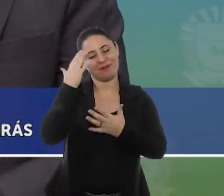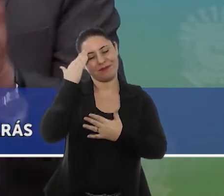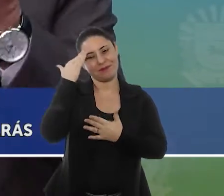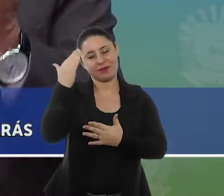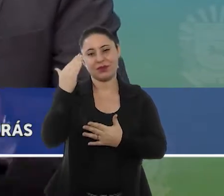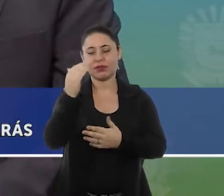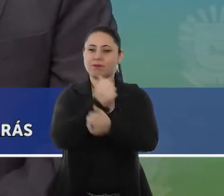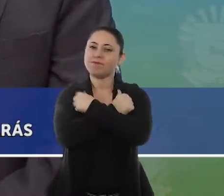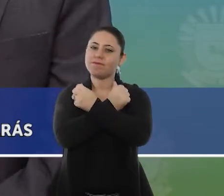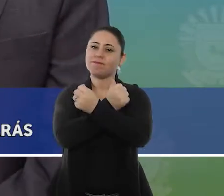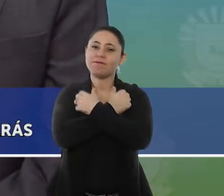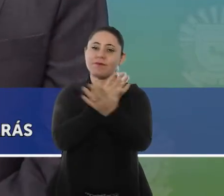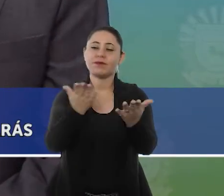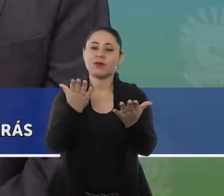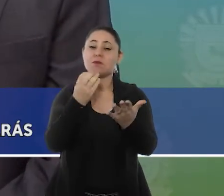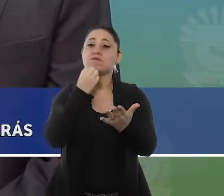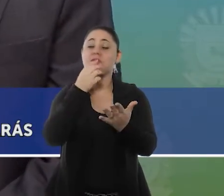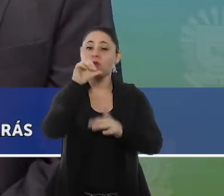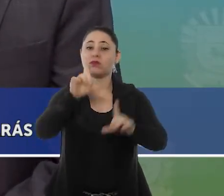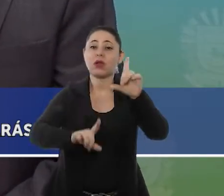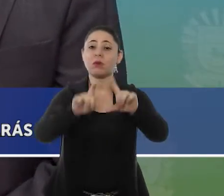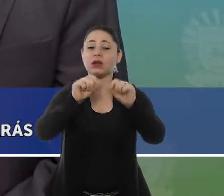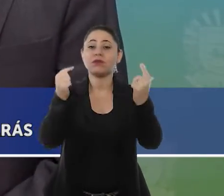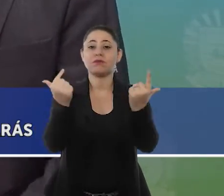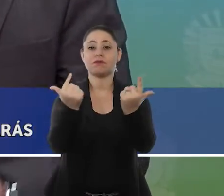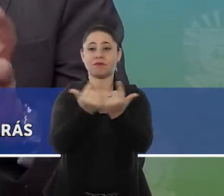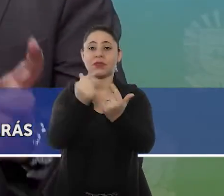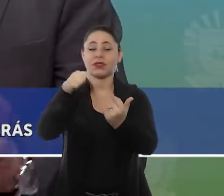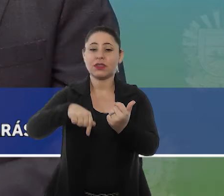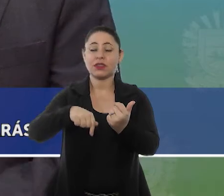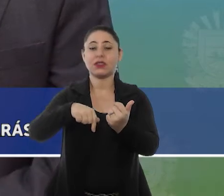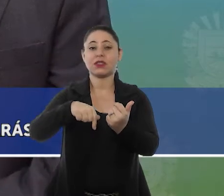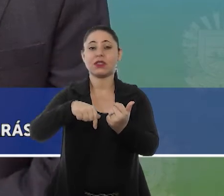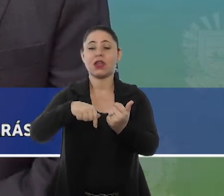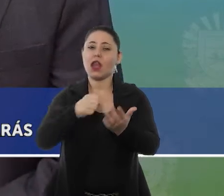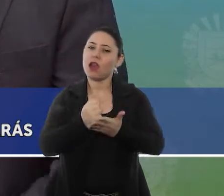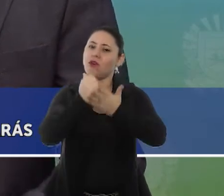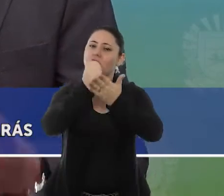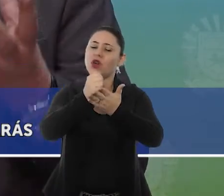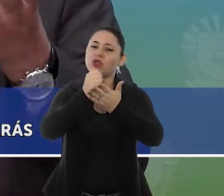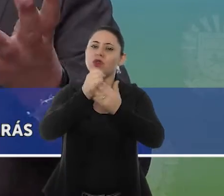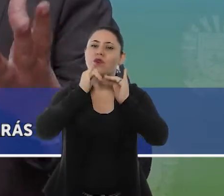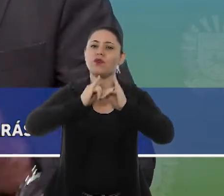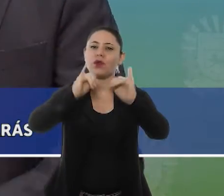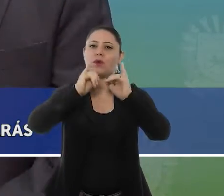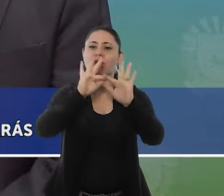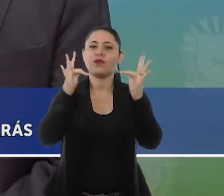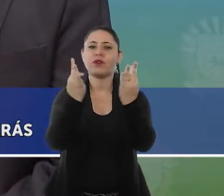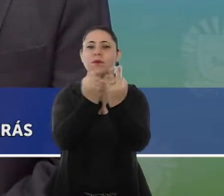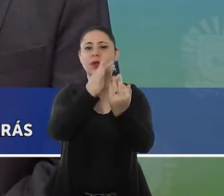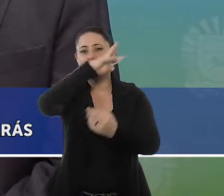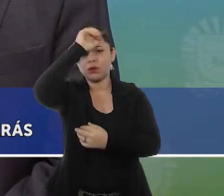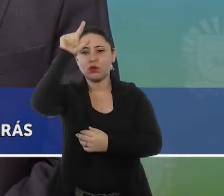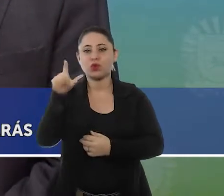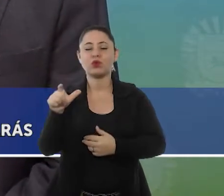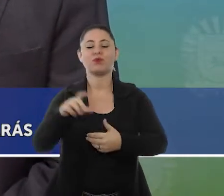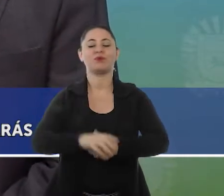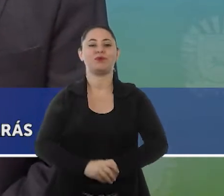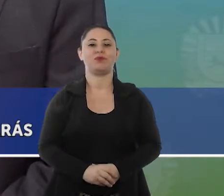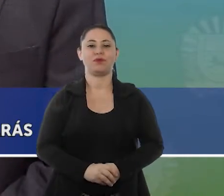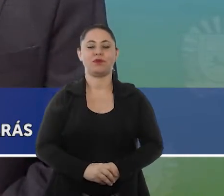que agradeço, um abraço a todos e parabéns pelo grande trabalho que vocês realizam na Assembleia Legislativa, levando informação às